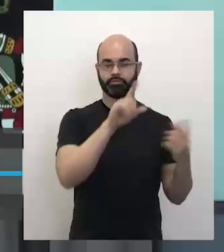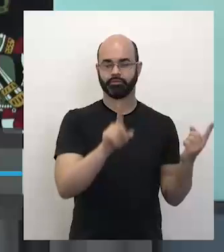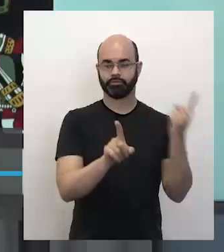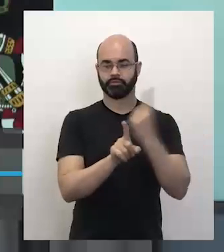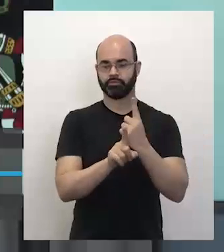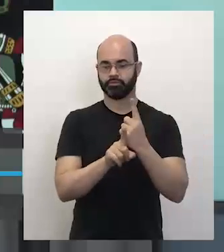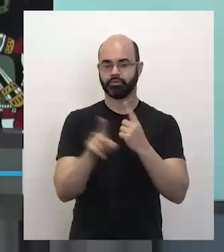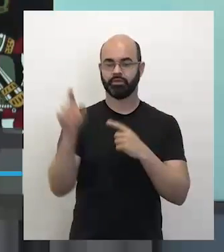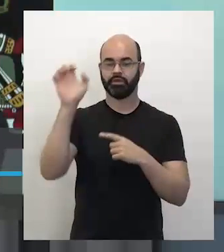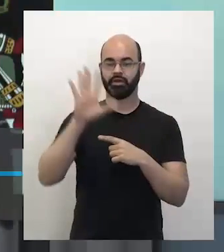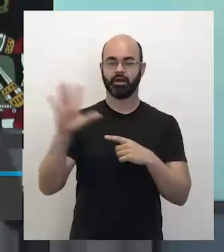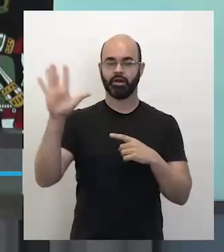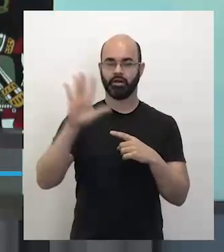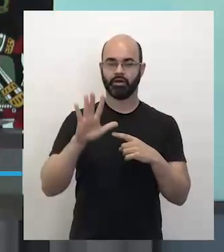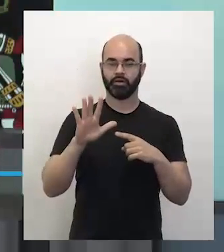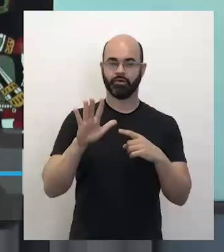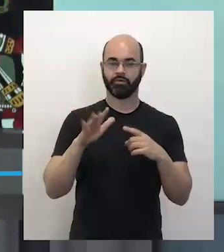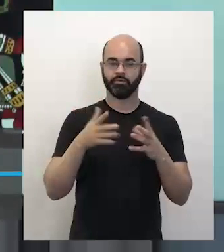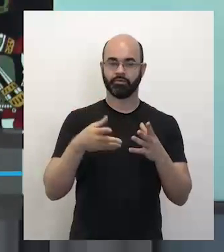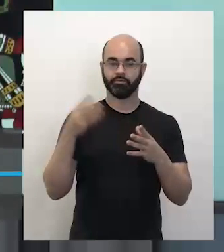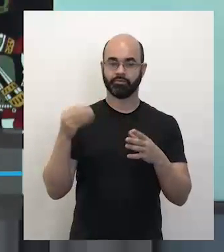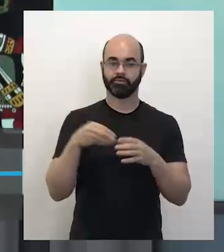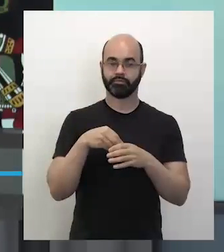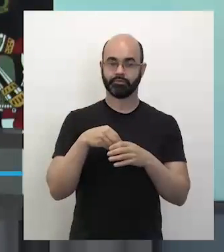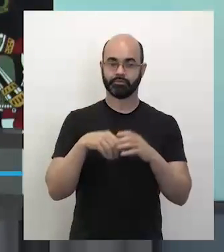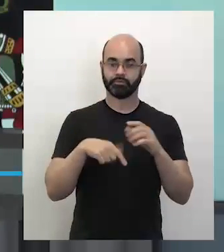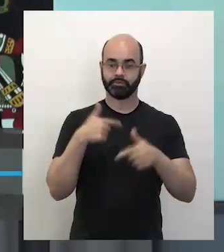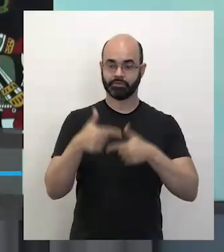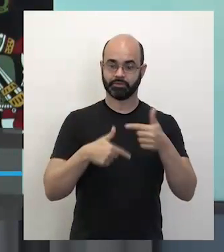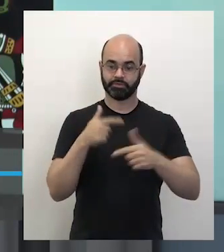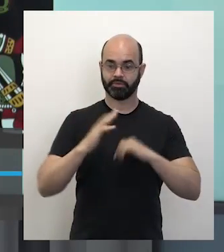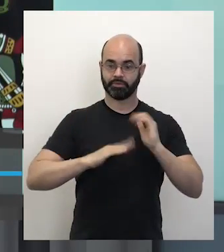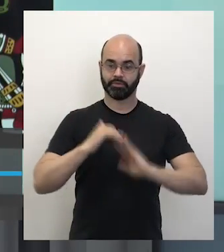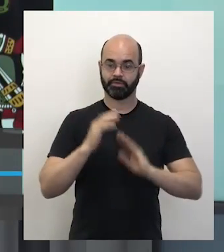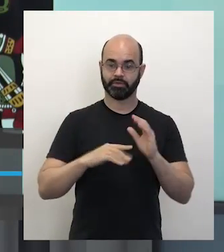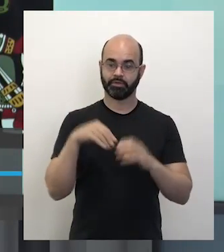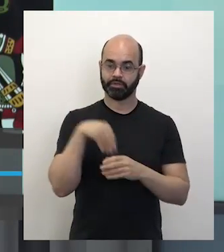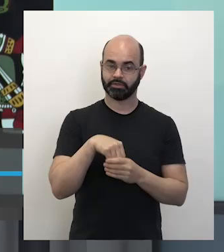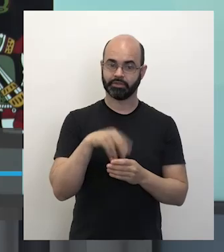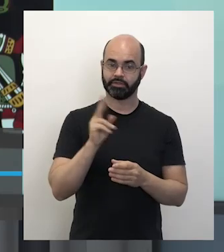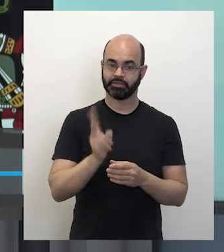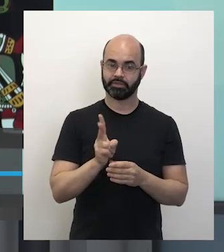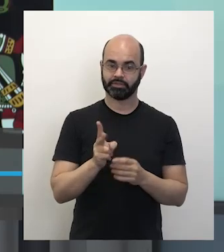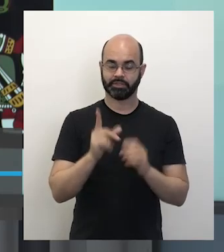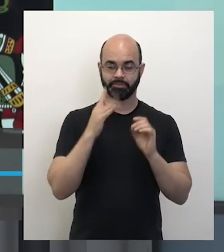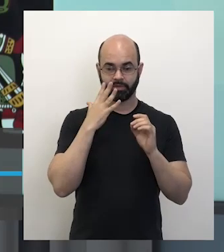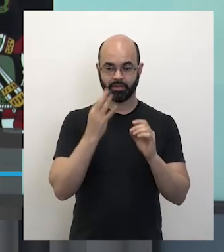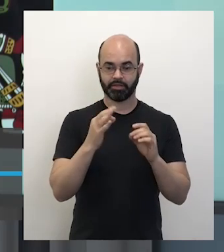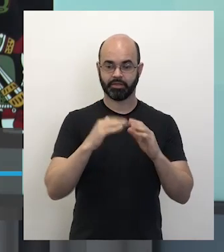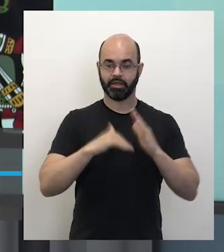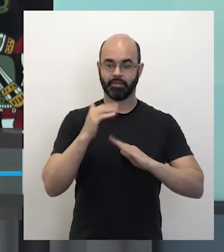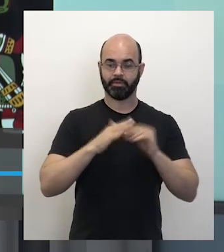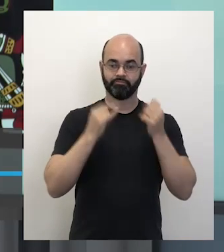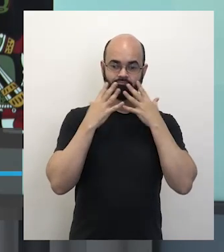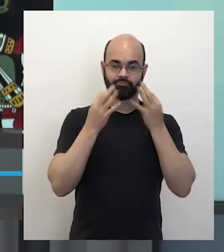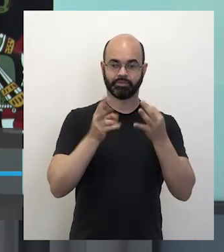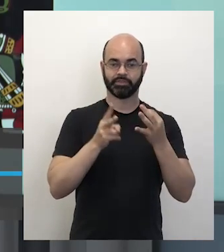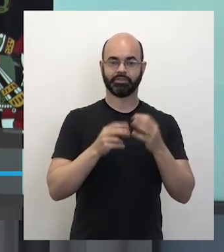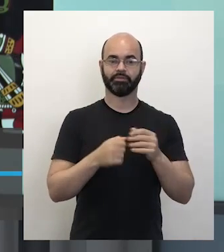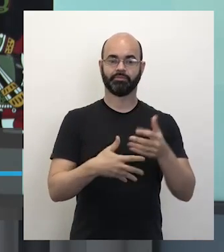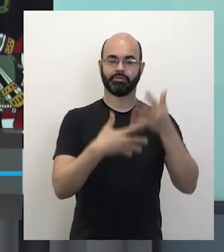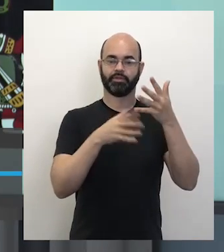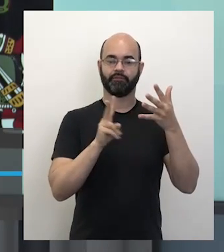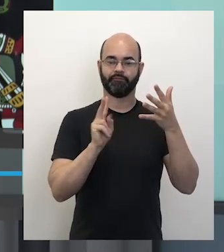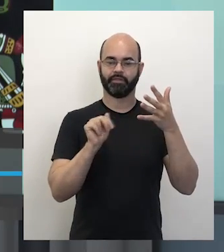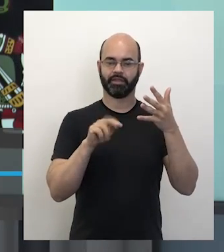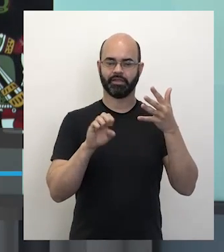da Europa, está bem? Então, estamos trabalhando dentro da habilidade, sempre primando pela habilidade. A Provanessa falou assim, os alunos querem